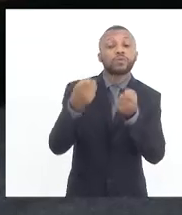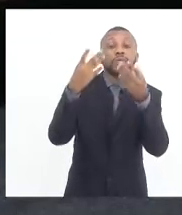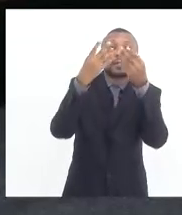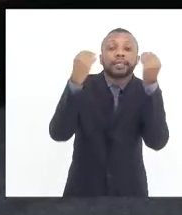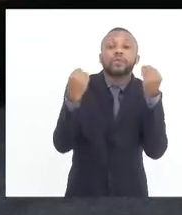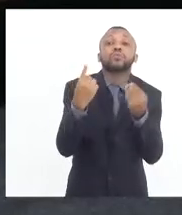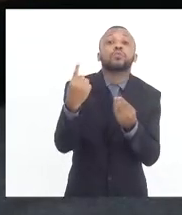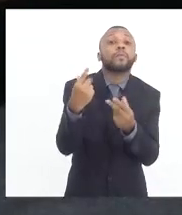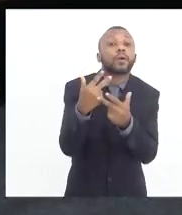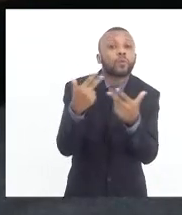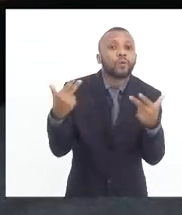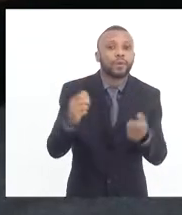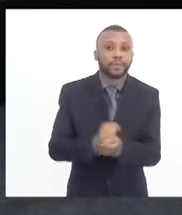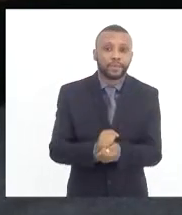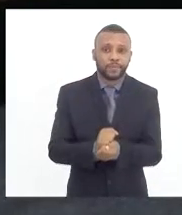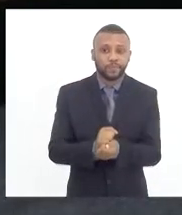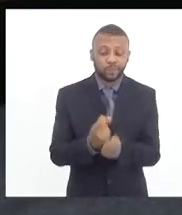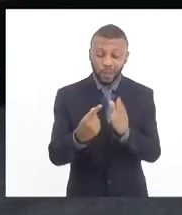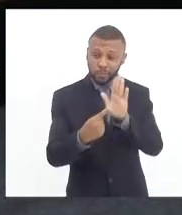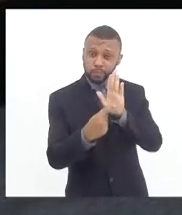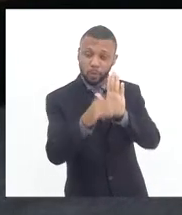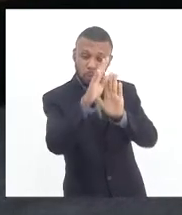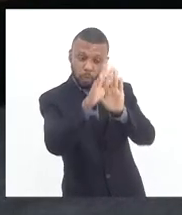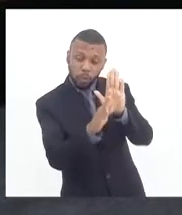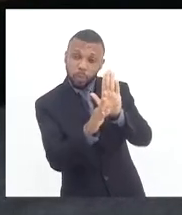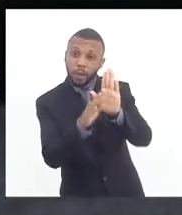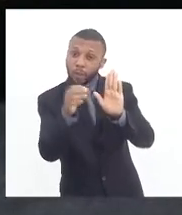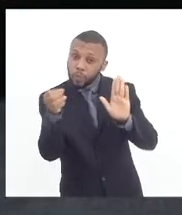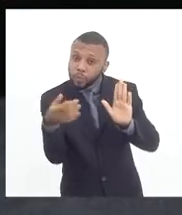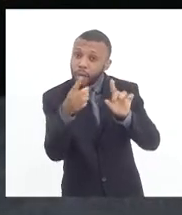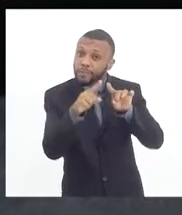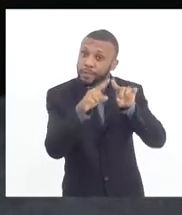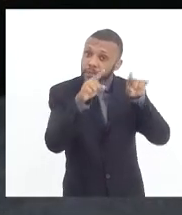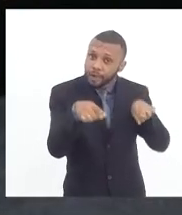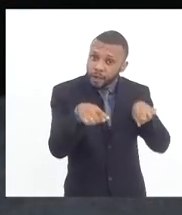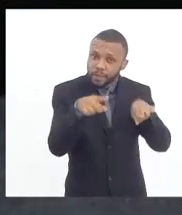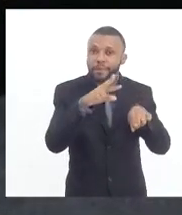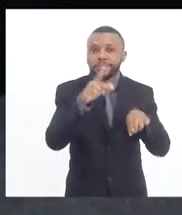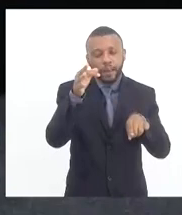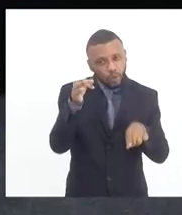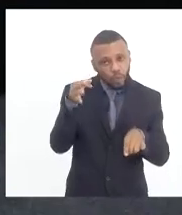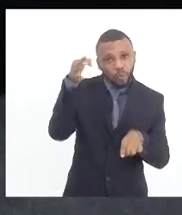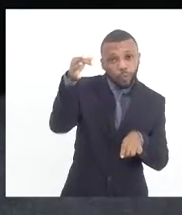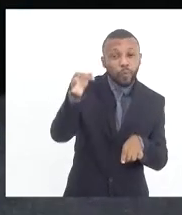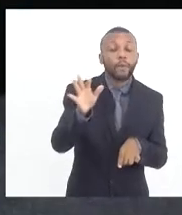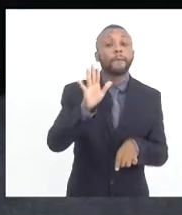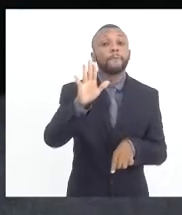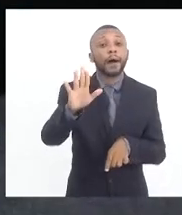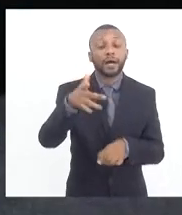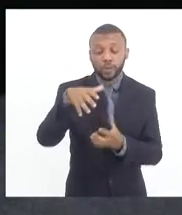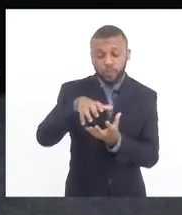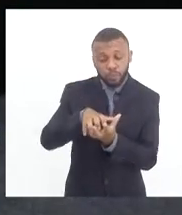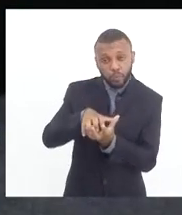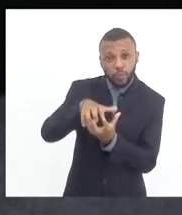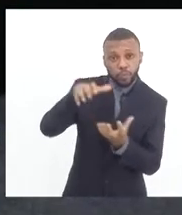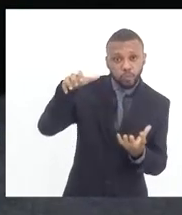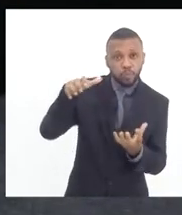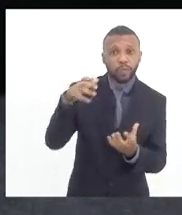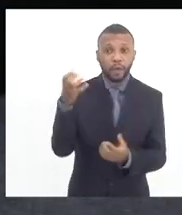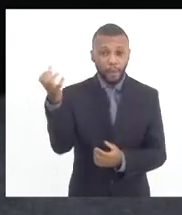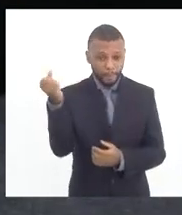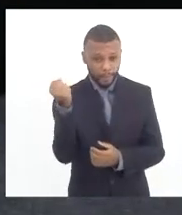um detalhe o que tá aí para os novos servidores ainda virá mais para o veterano e para